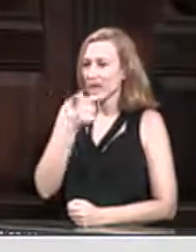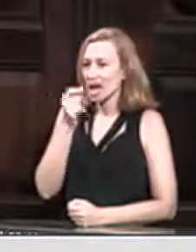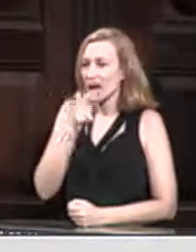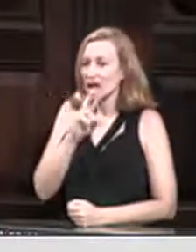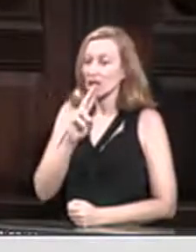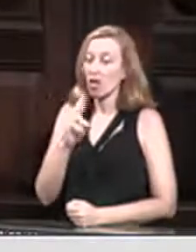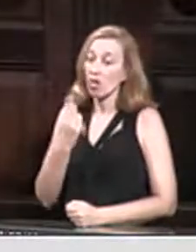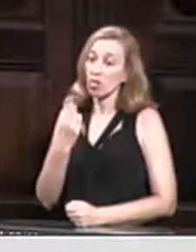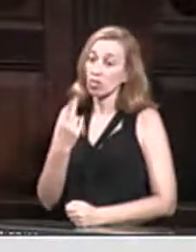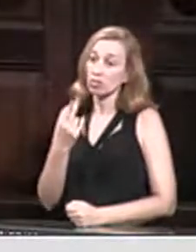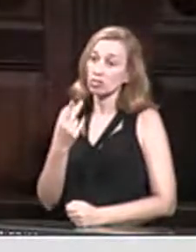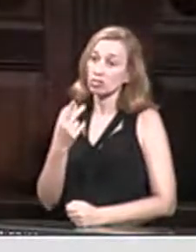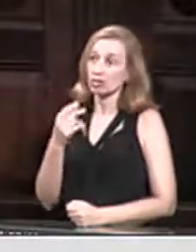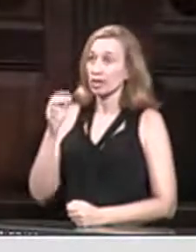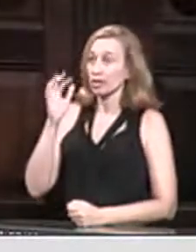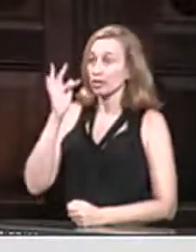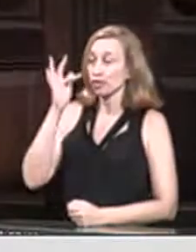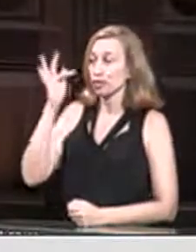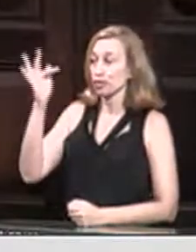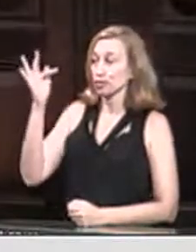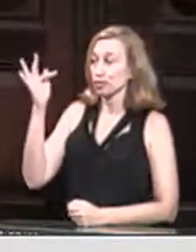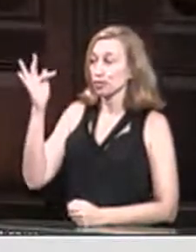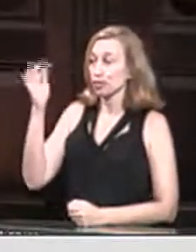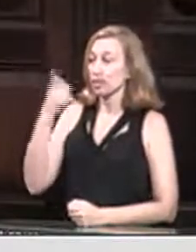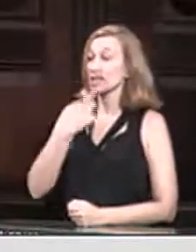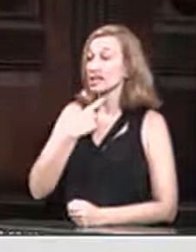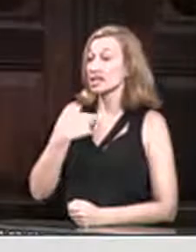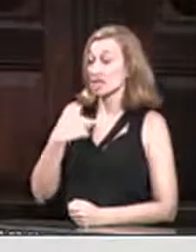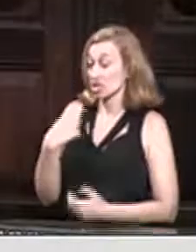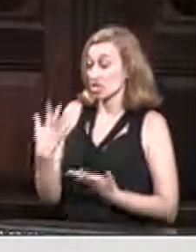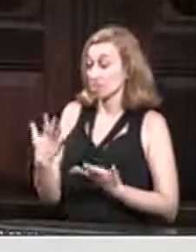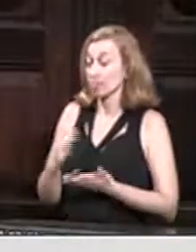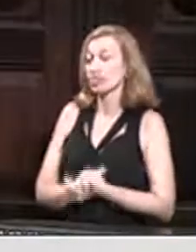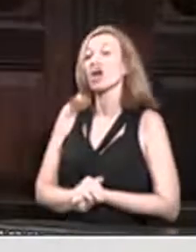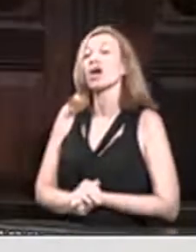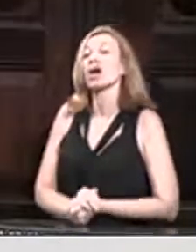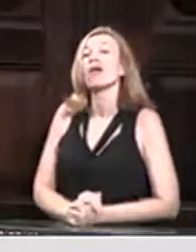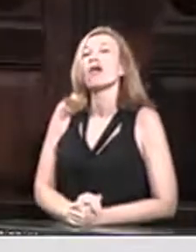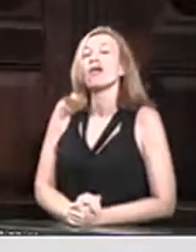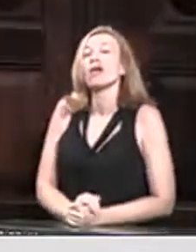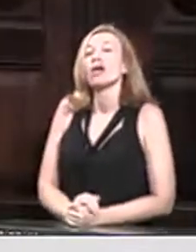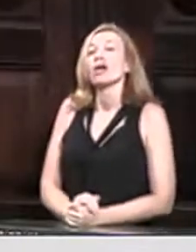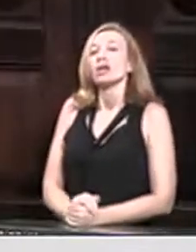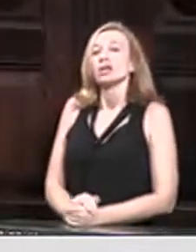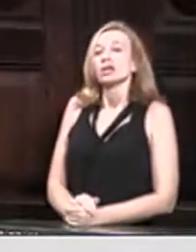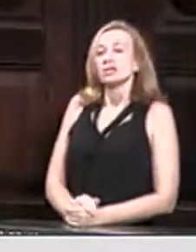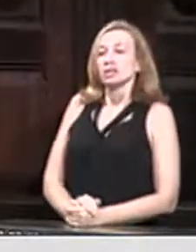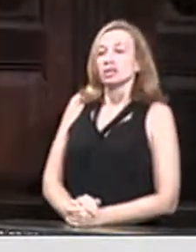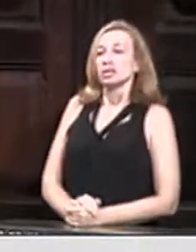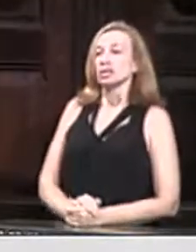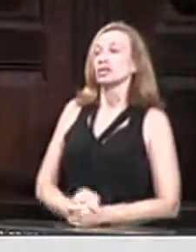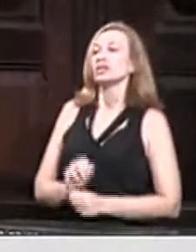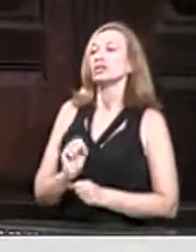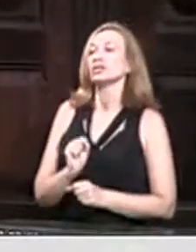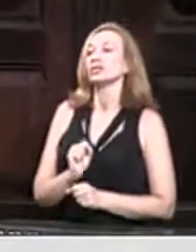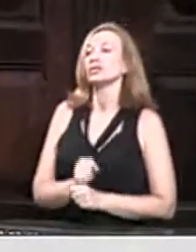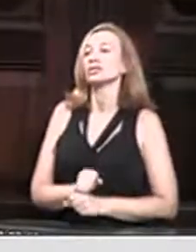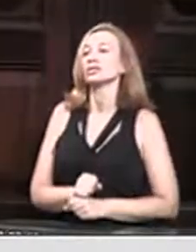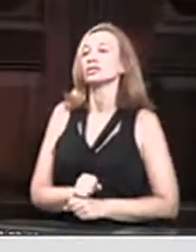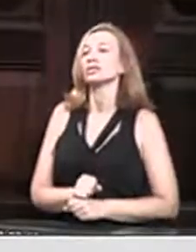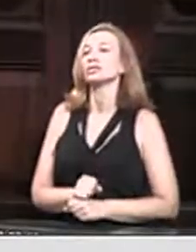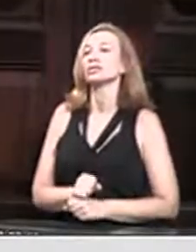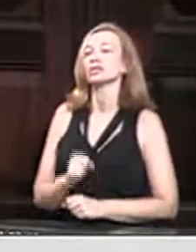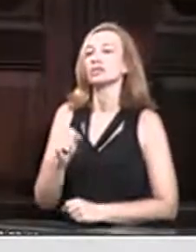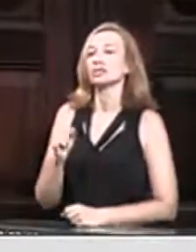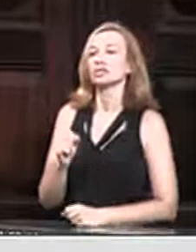afinal de contas, na Constituição da República, qual é o papel do Supremo Tribunal